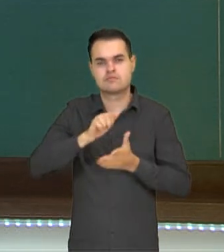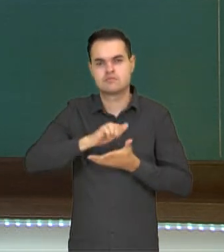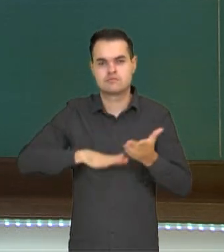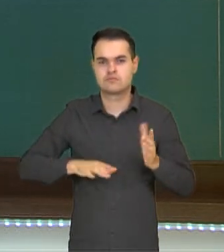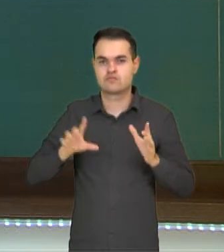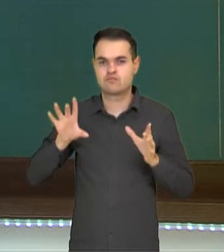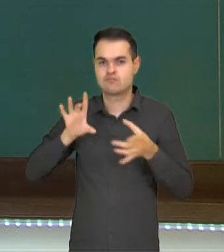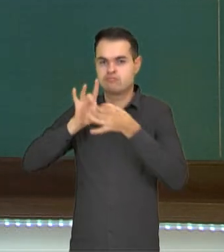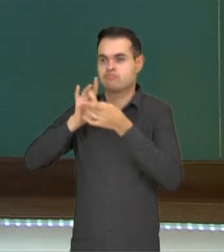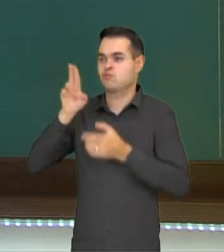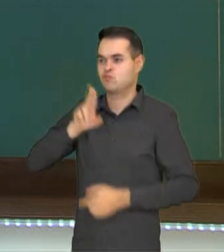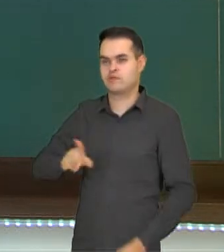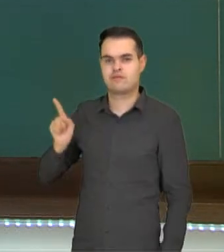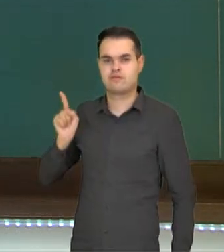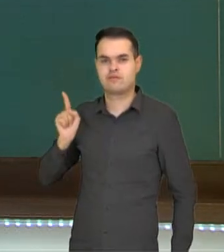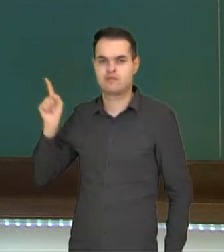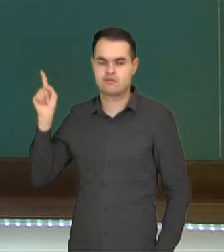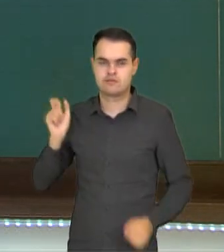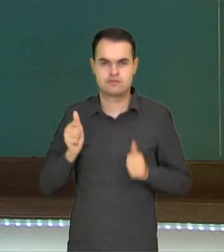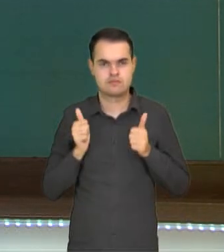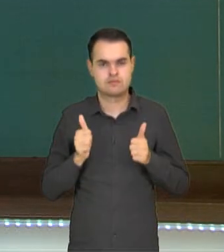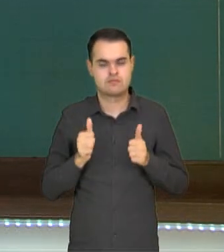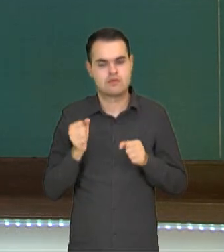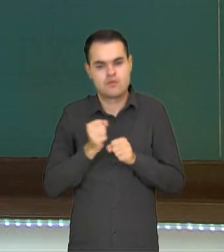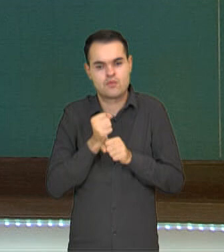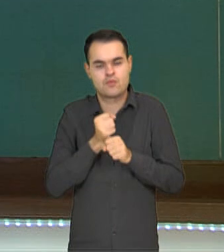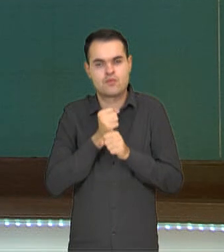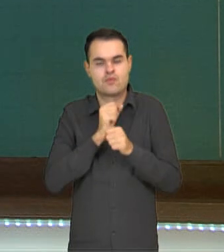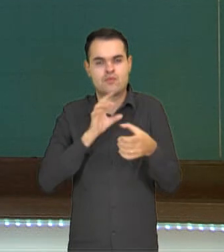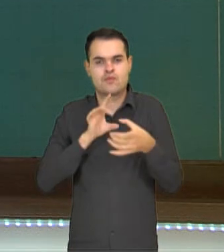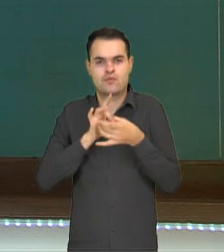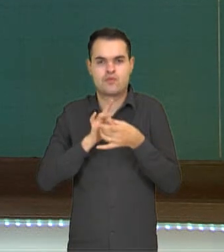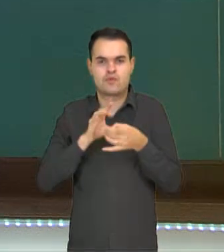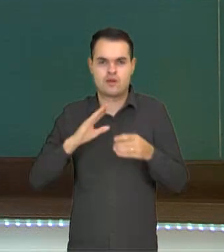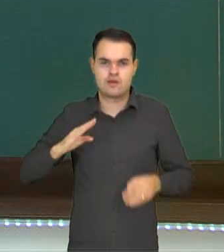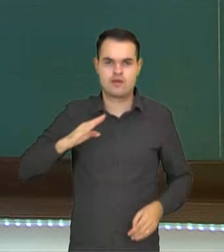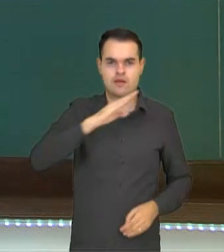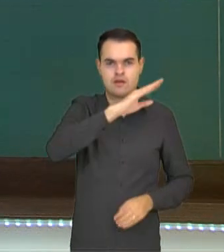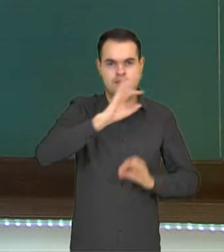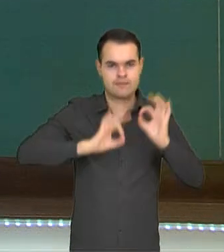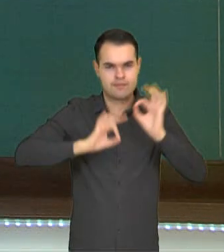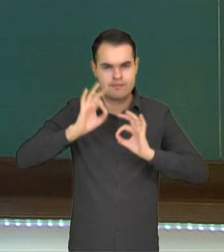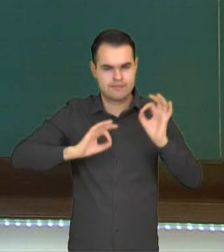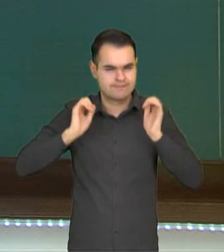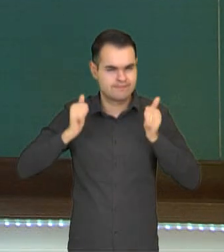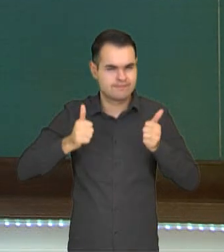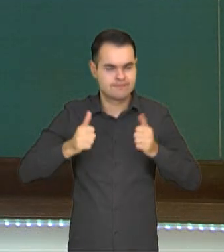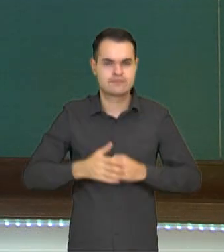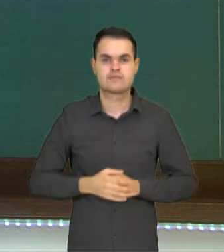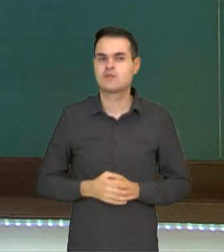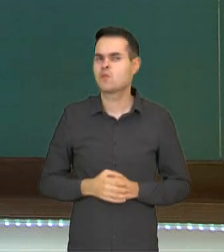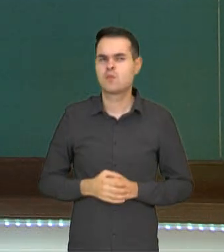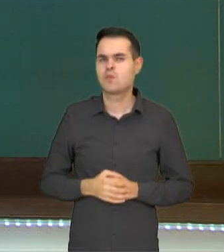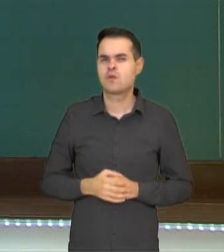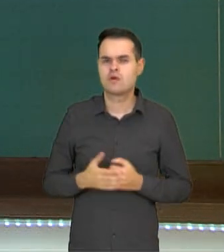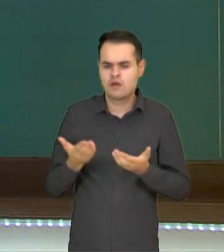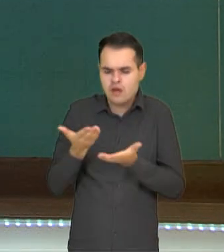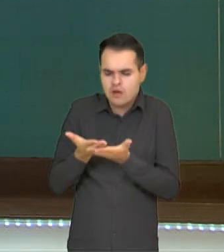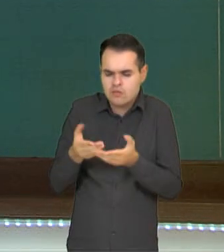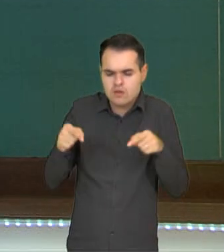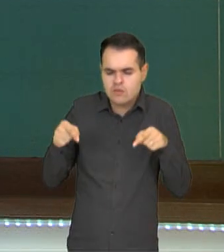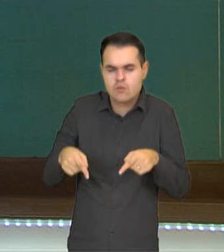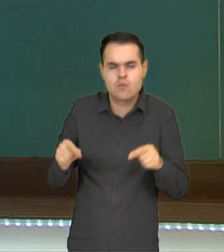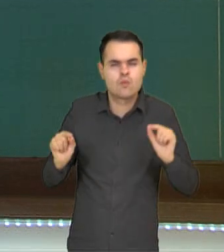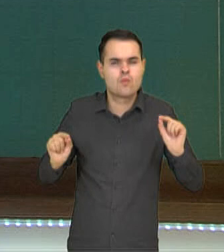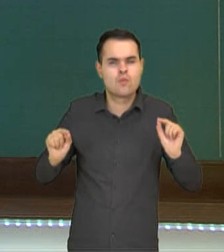utilizarem esses pontos que já estavam aqui para construir a reta dessa função, tá bom? Belezinha? E o que nós vimos nessa